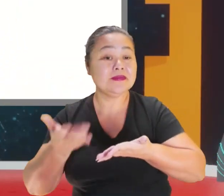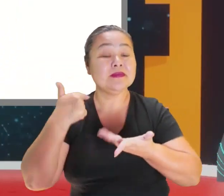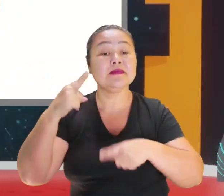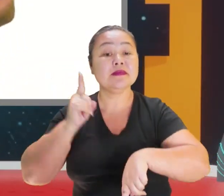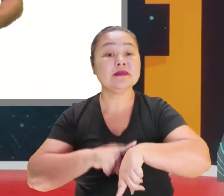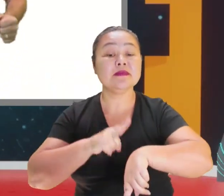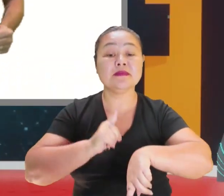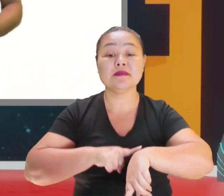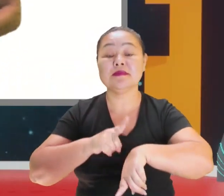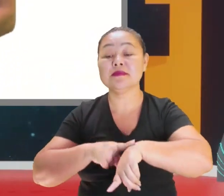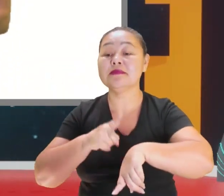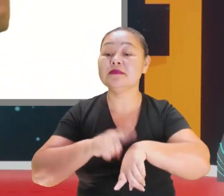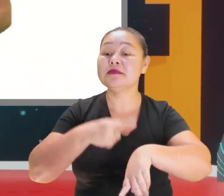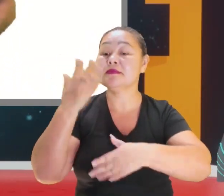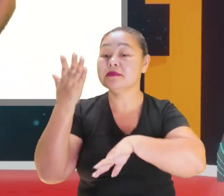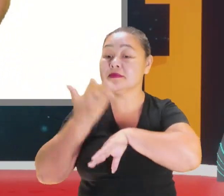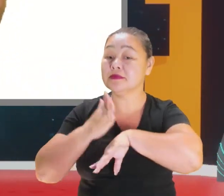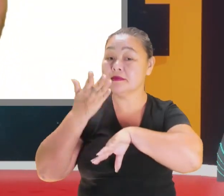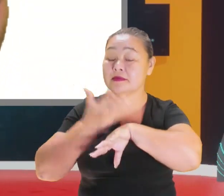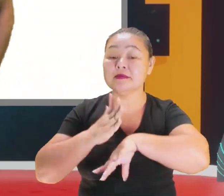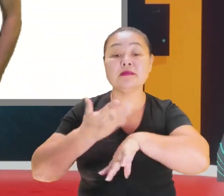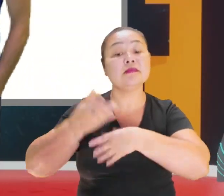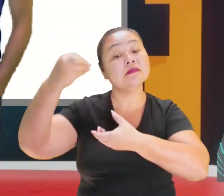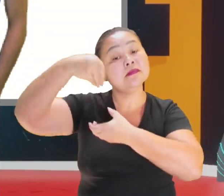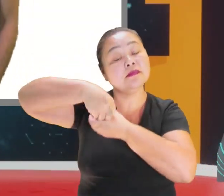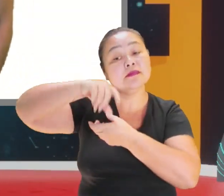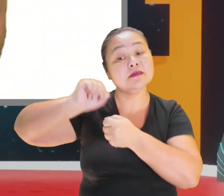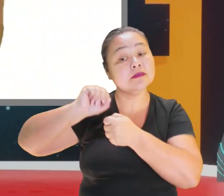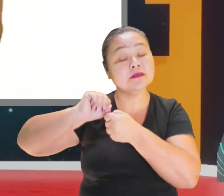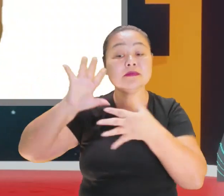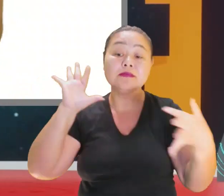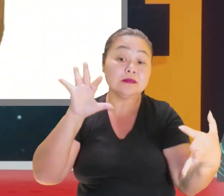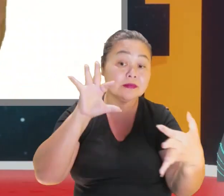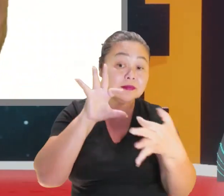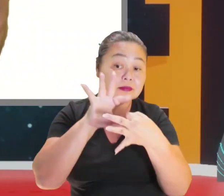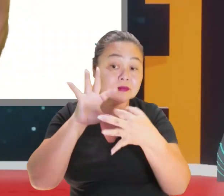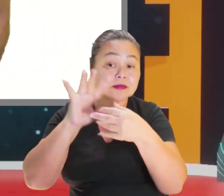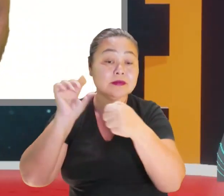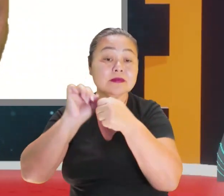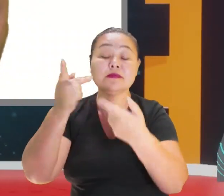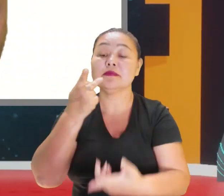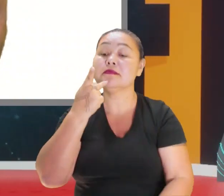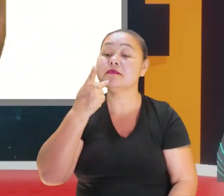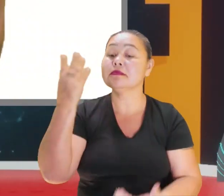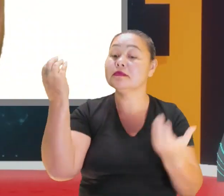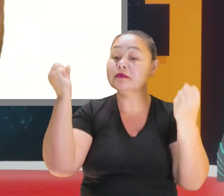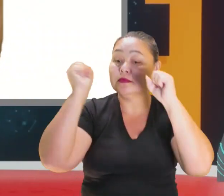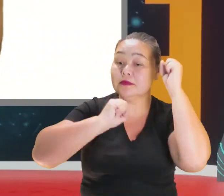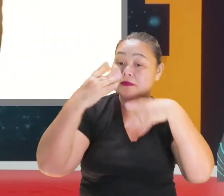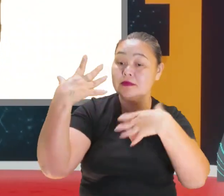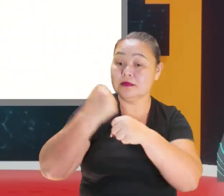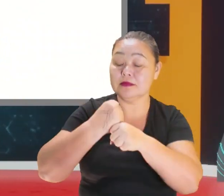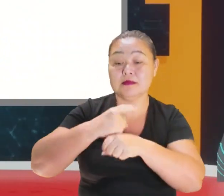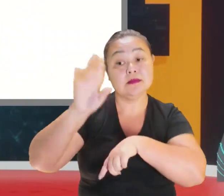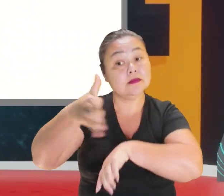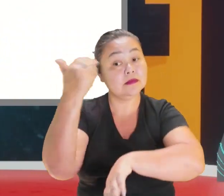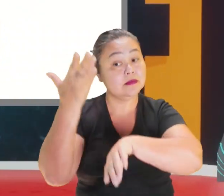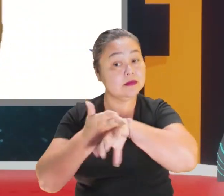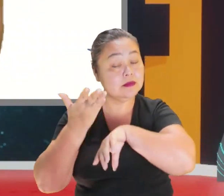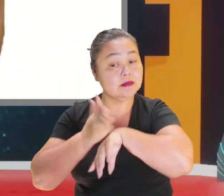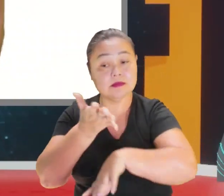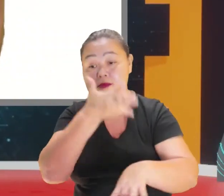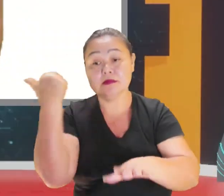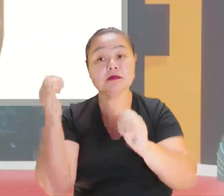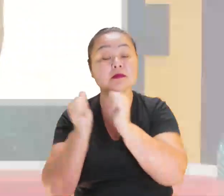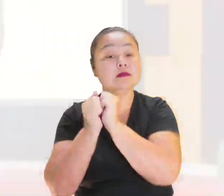porque é hora de praticar. Dentro desse mesmo contexto, falando da máquina de calcular, a gente vai para a prática, tá?